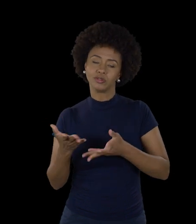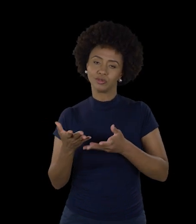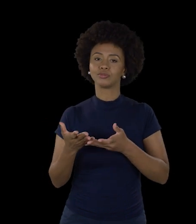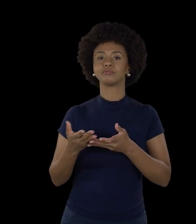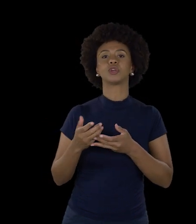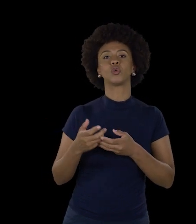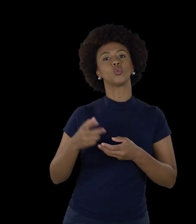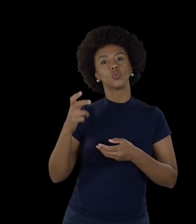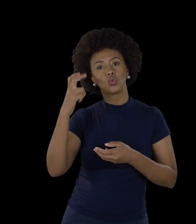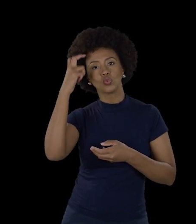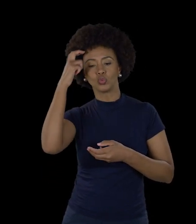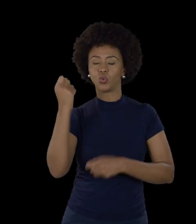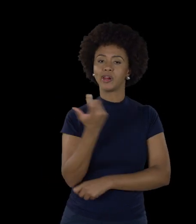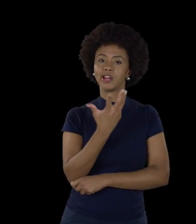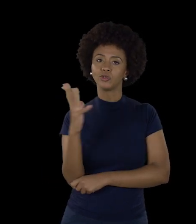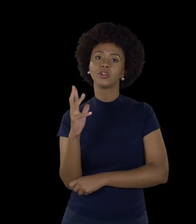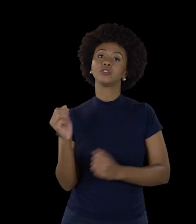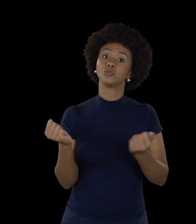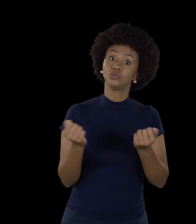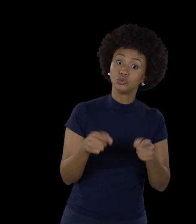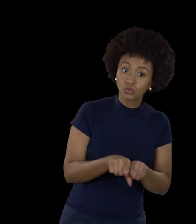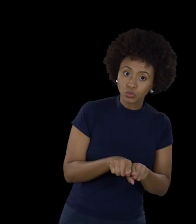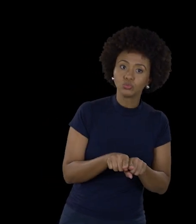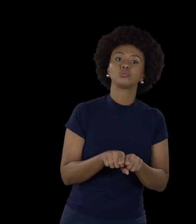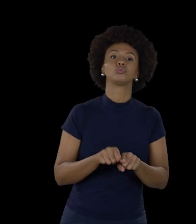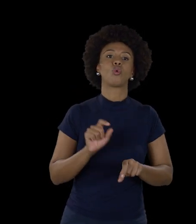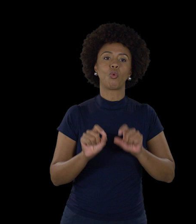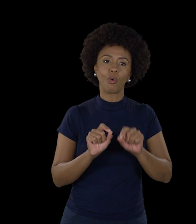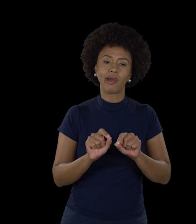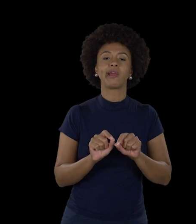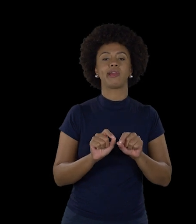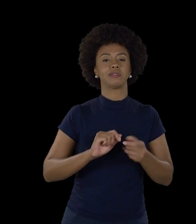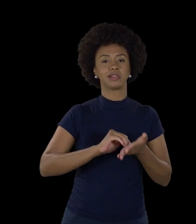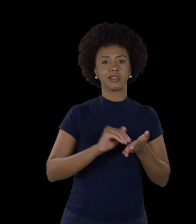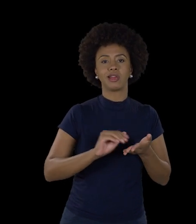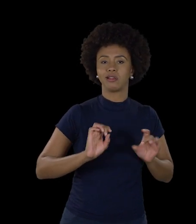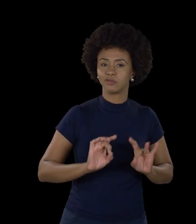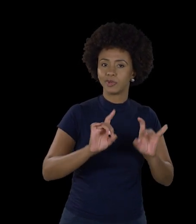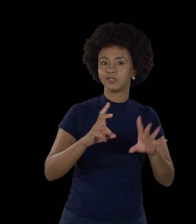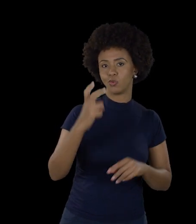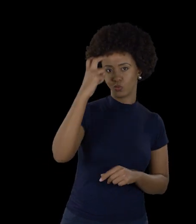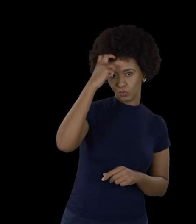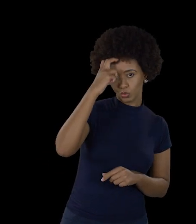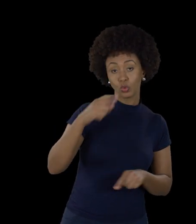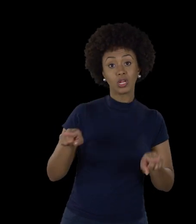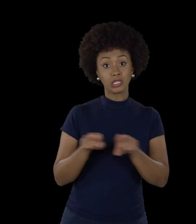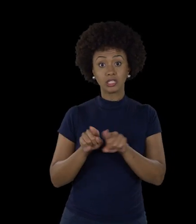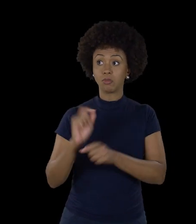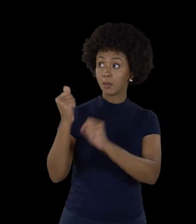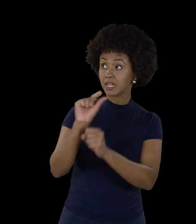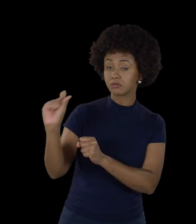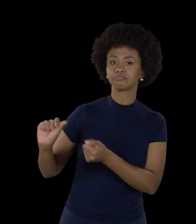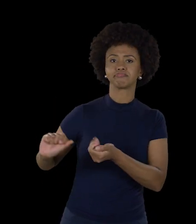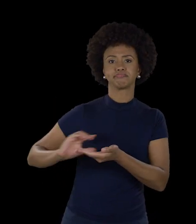Santo, junto à Secretaria Especial de Cultura. Ação cultural essa que teve o patrocínio das empresas Decolores